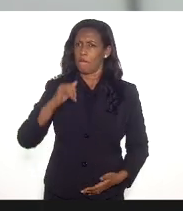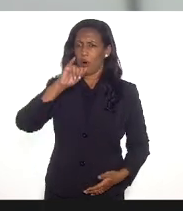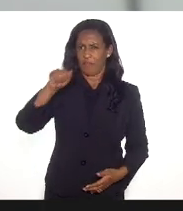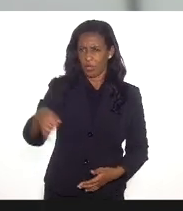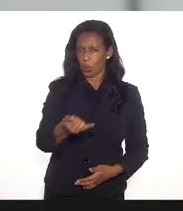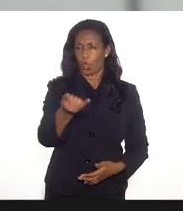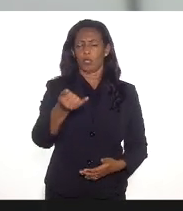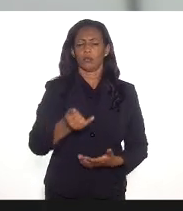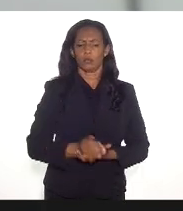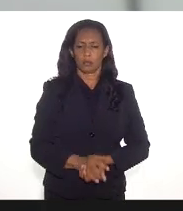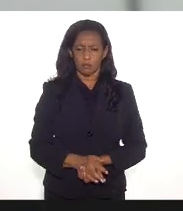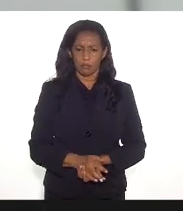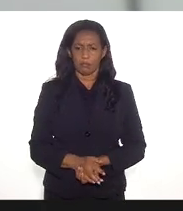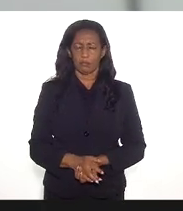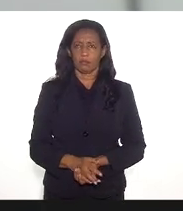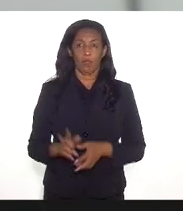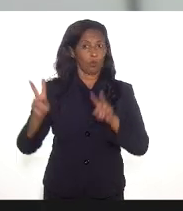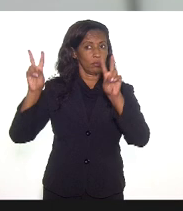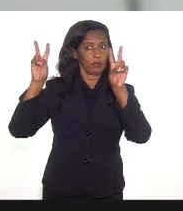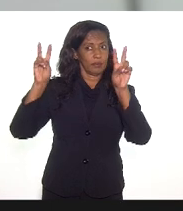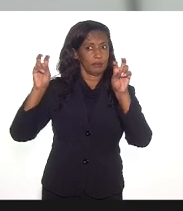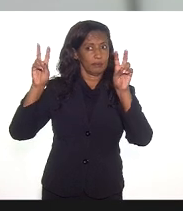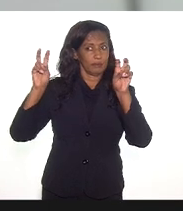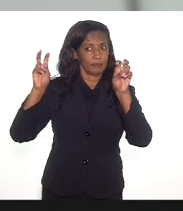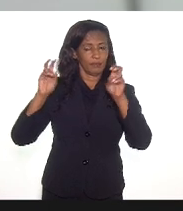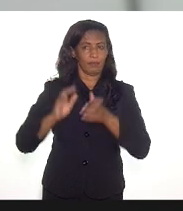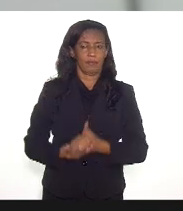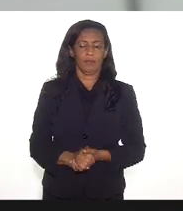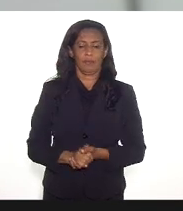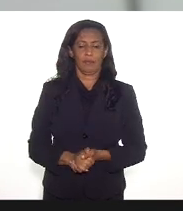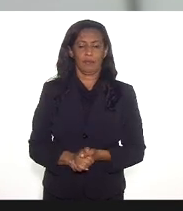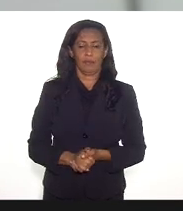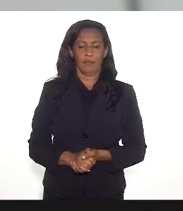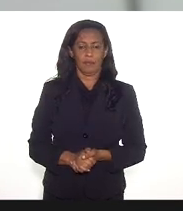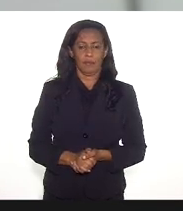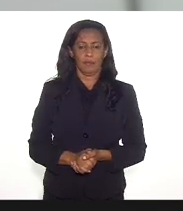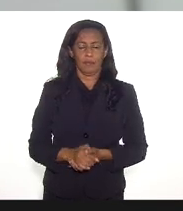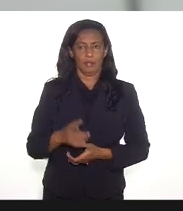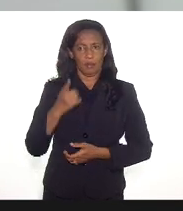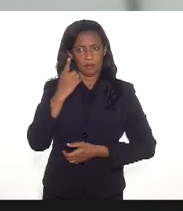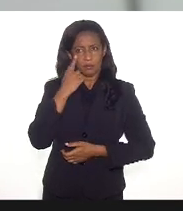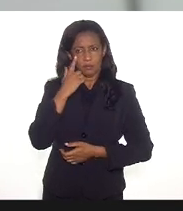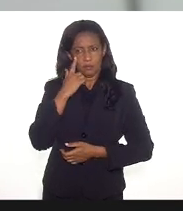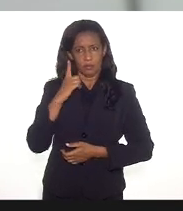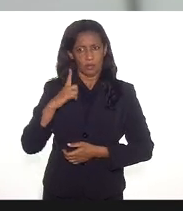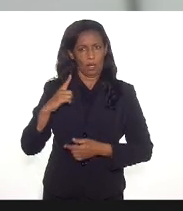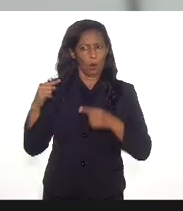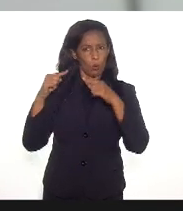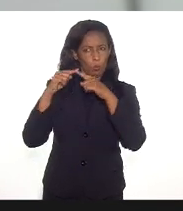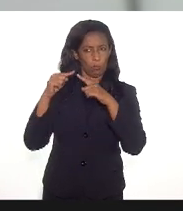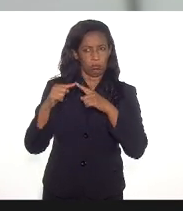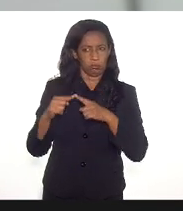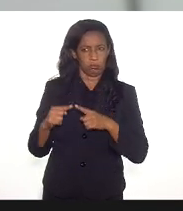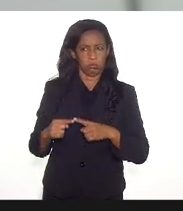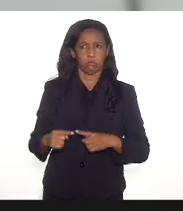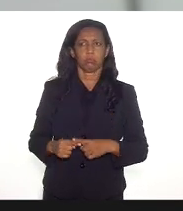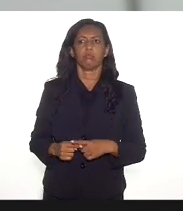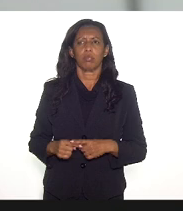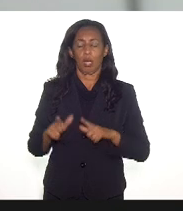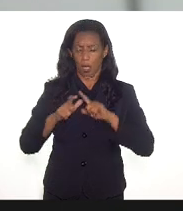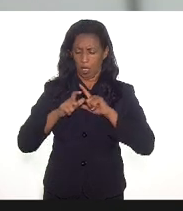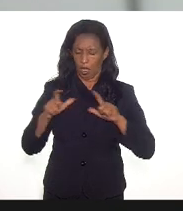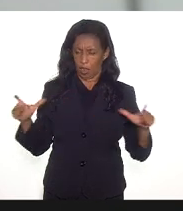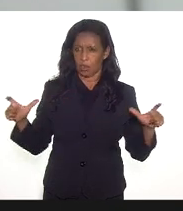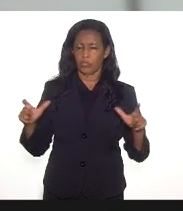proveitosa. É um tema que verificamos que tem uma concordância bastante